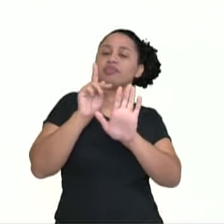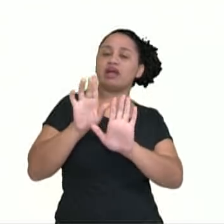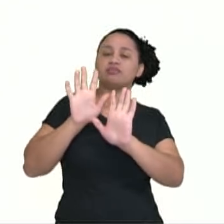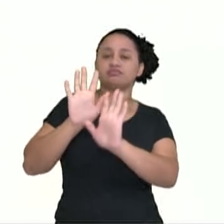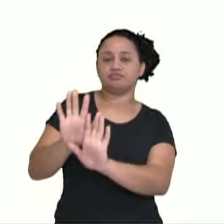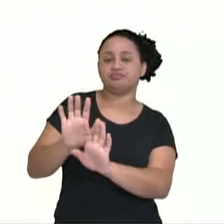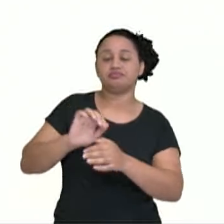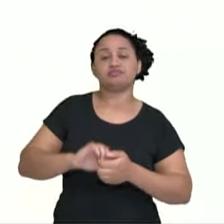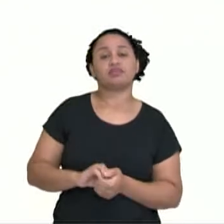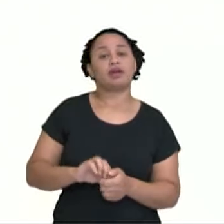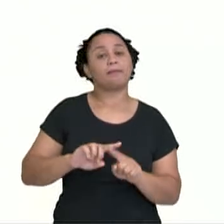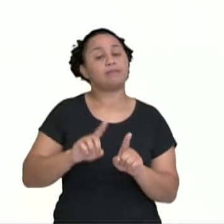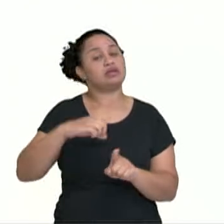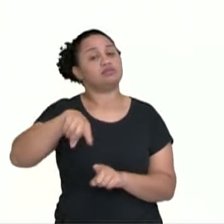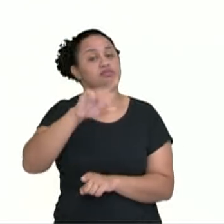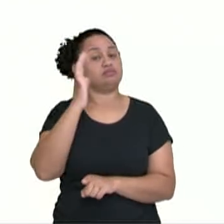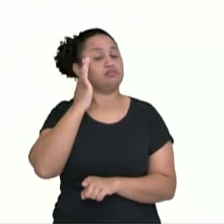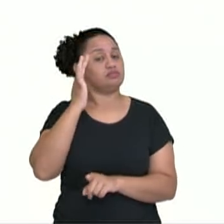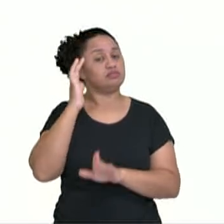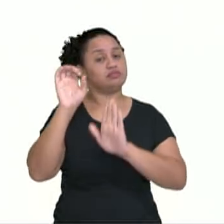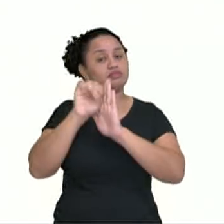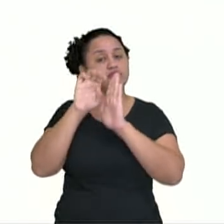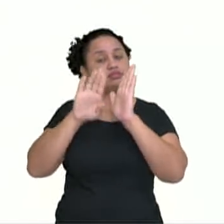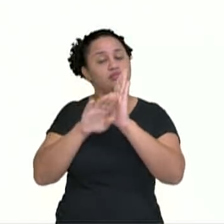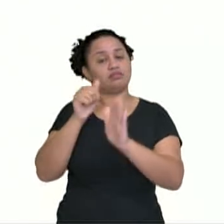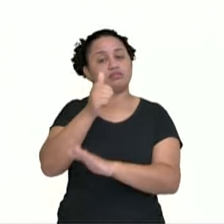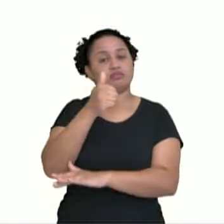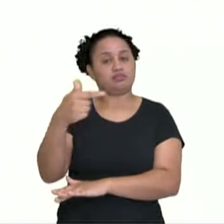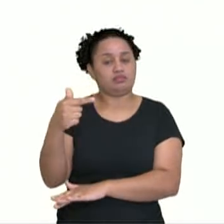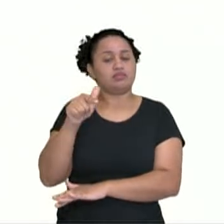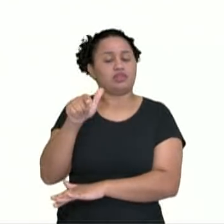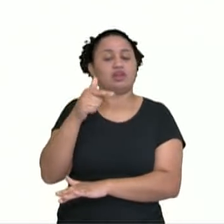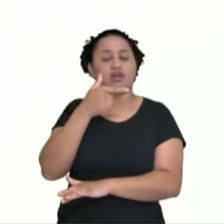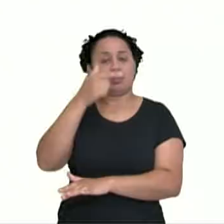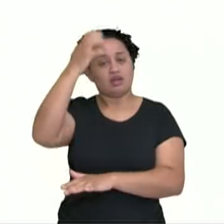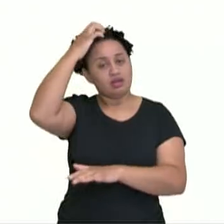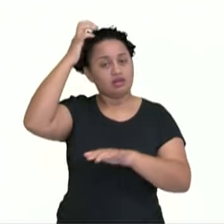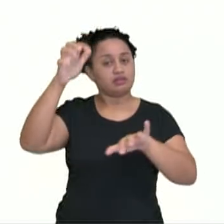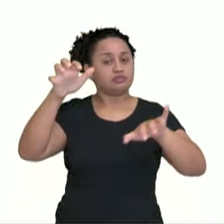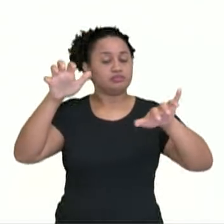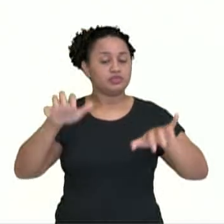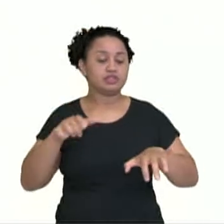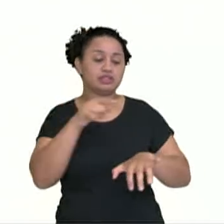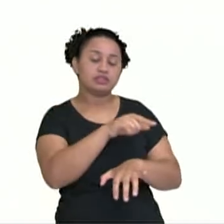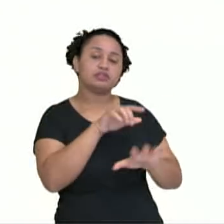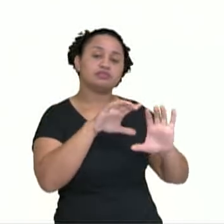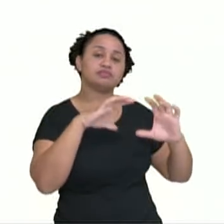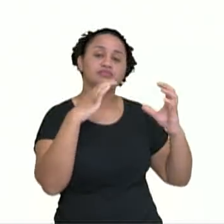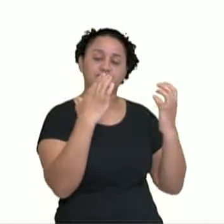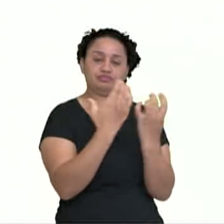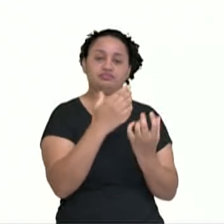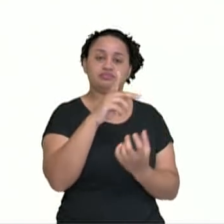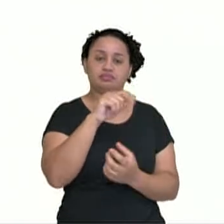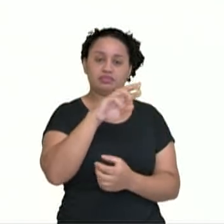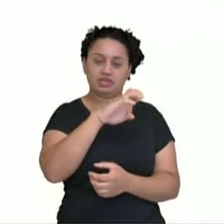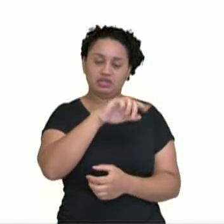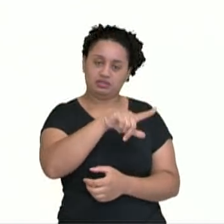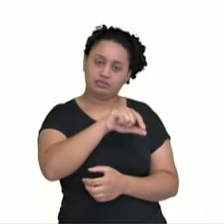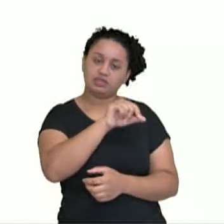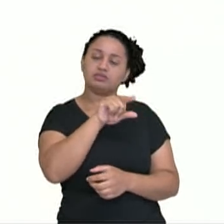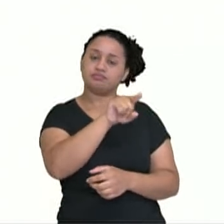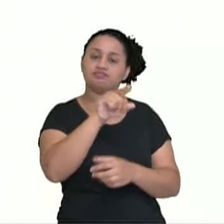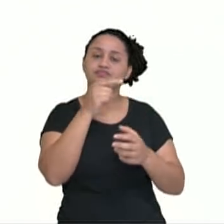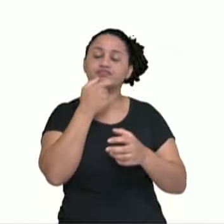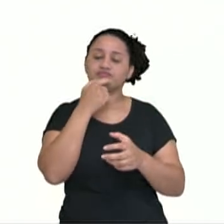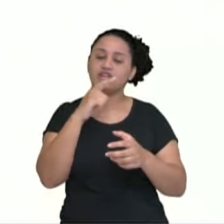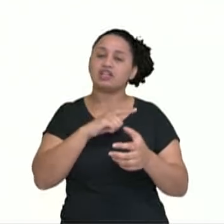você sabia que durante o século XVII, a monarquia e o parlamento na Inglaterra, eles